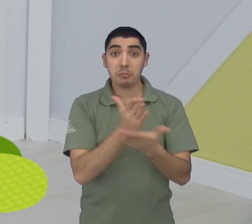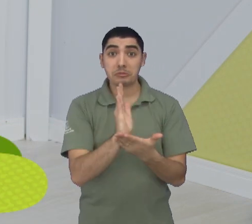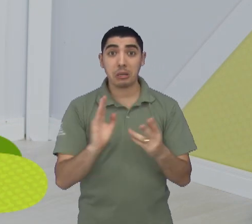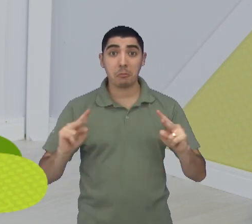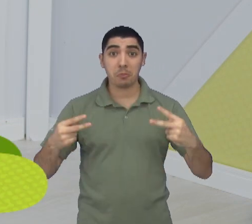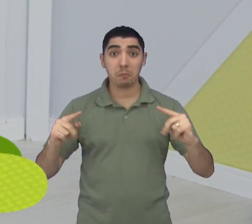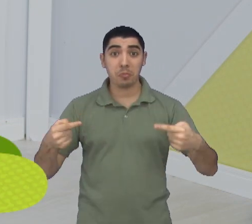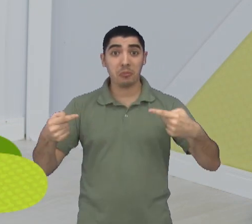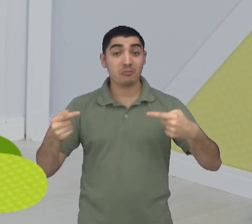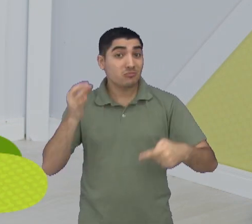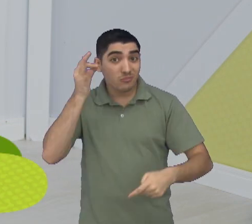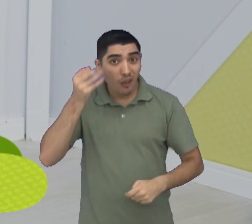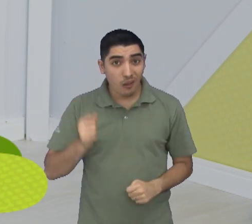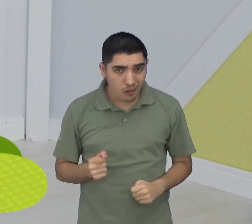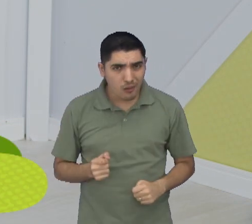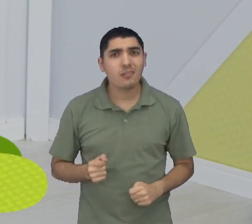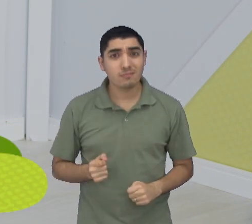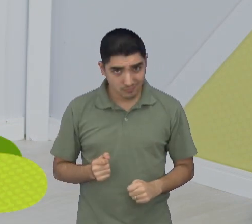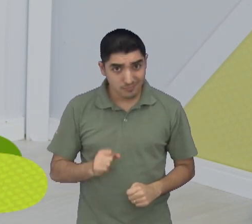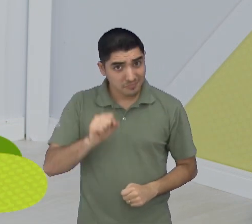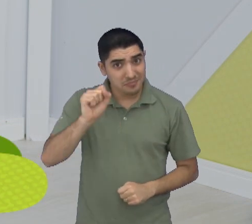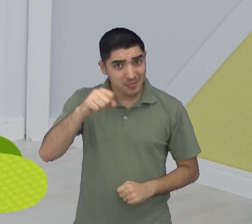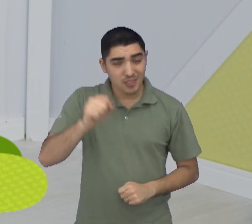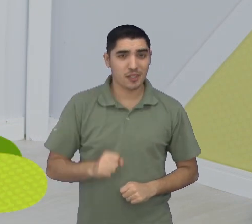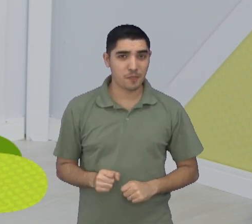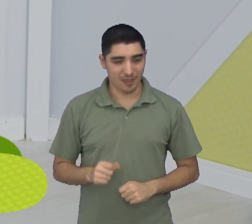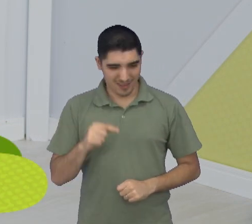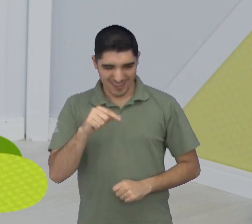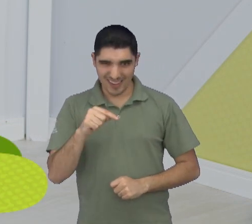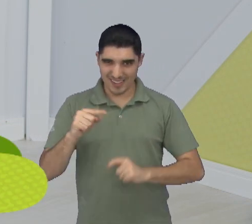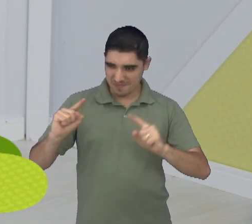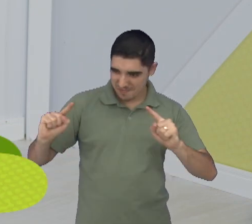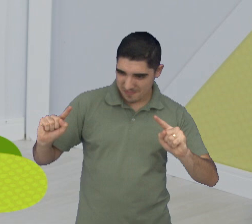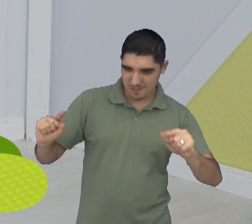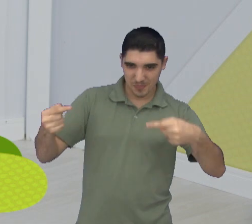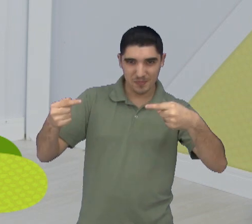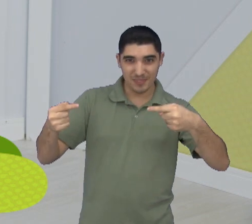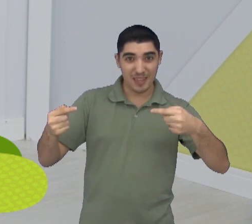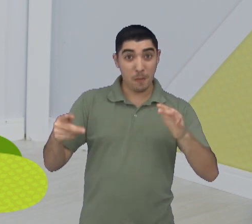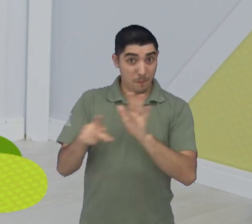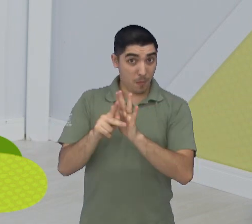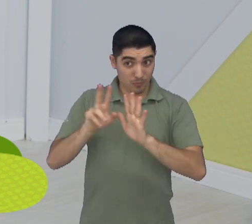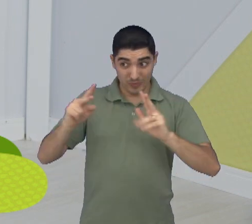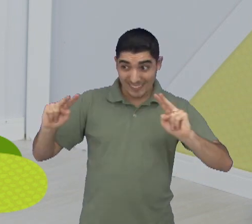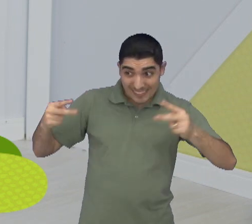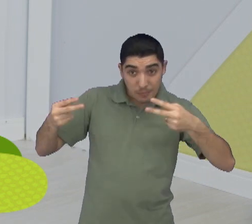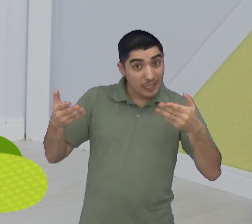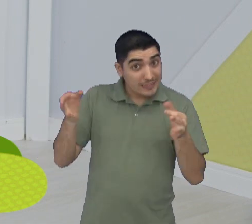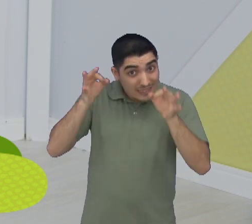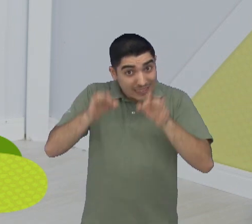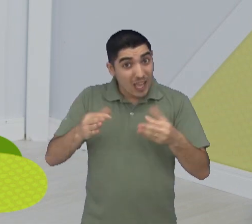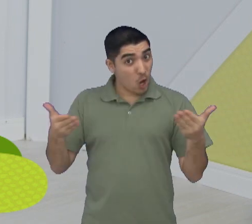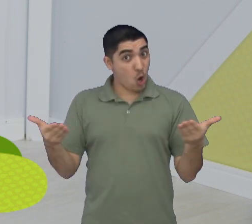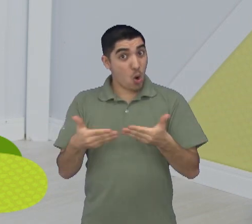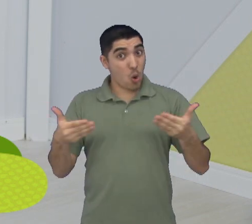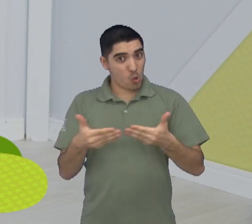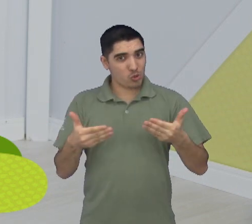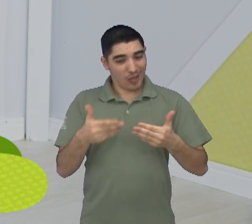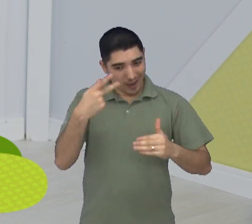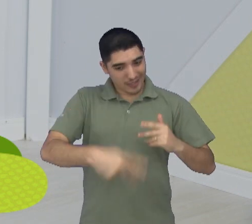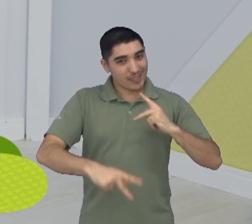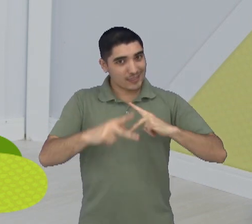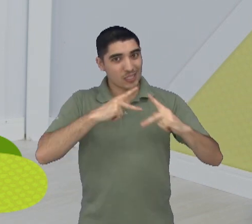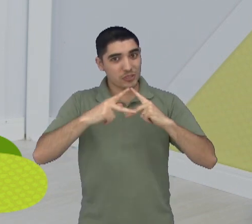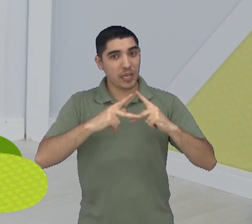final da Liga Paulista. É isso mesmo, o jogo da volta da semifinal seria hoje. Aconteceria hoje no Tênis Clube, mas ela